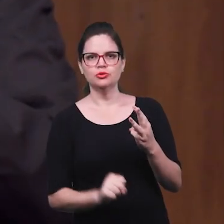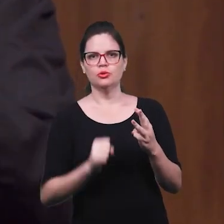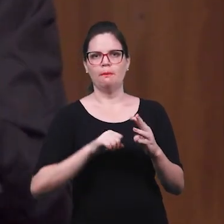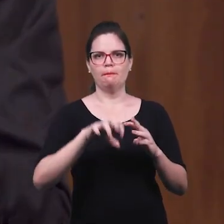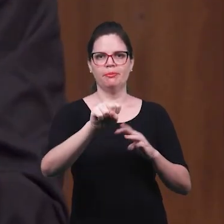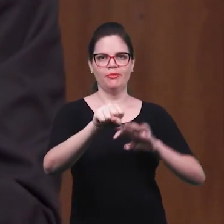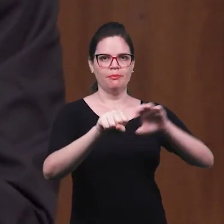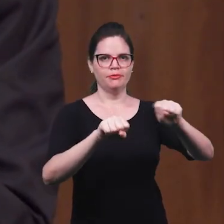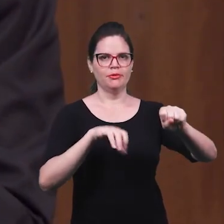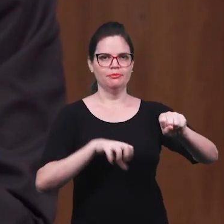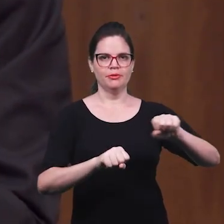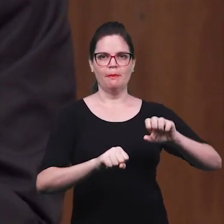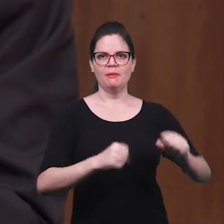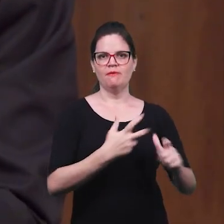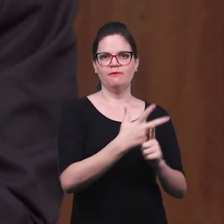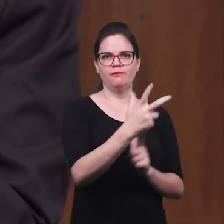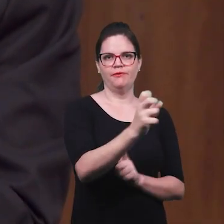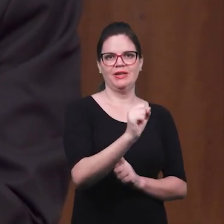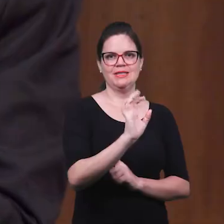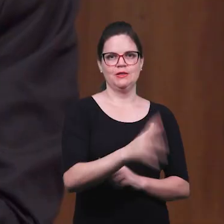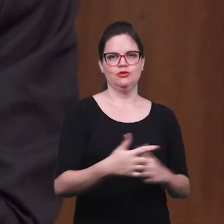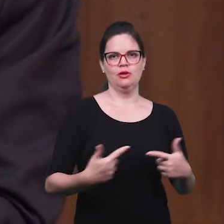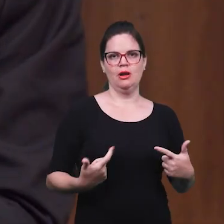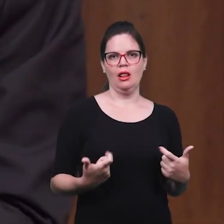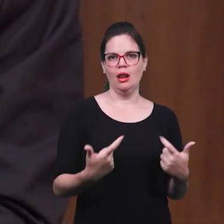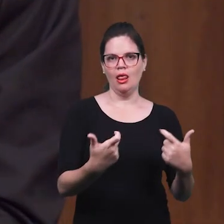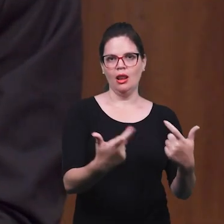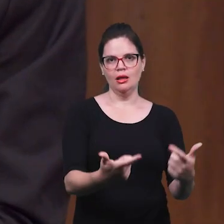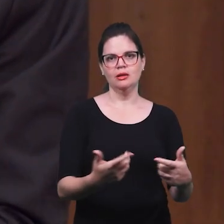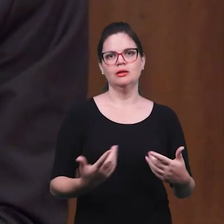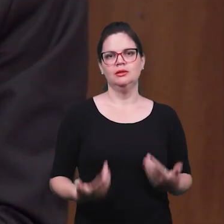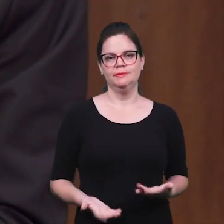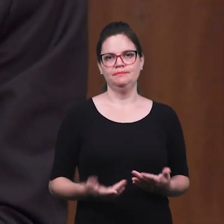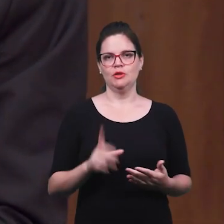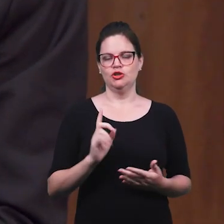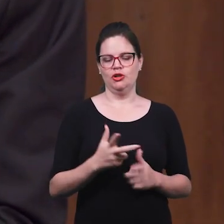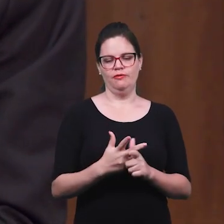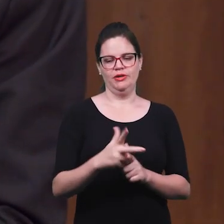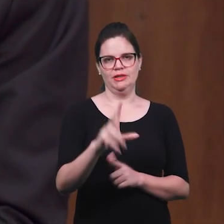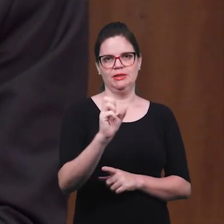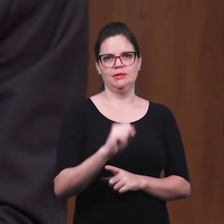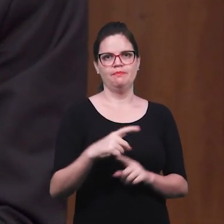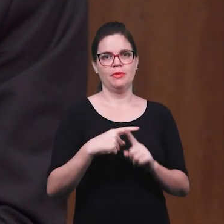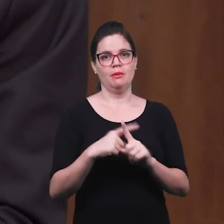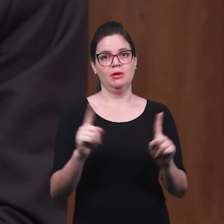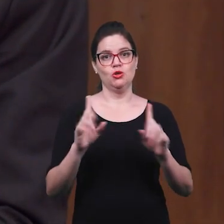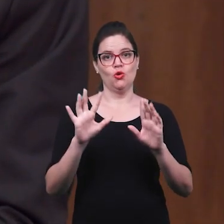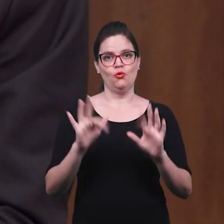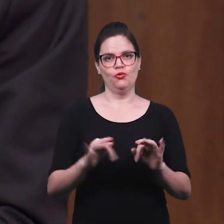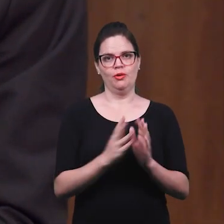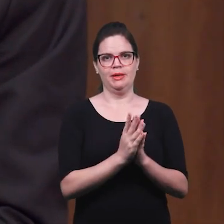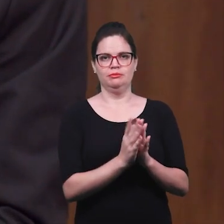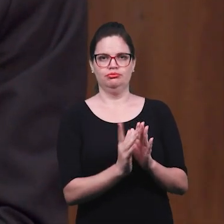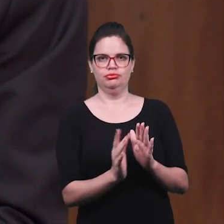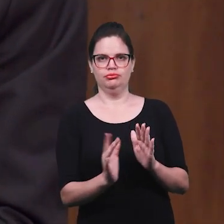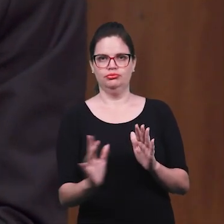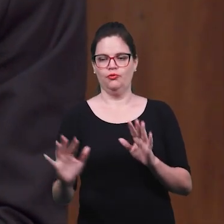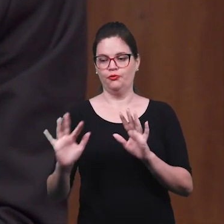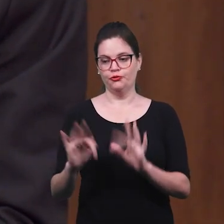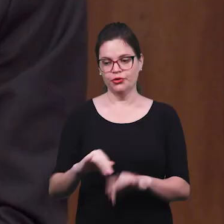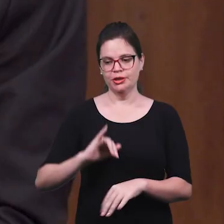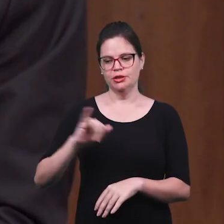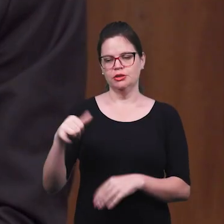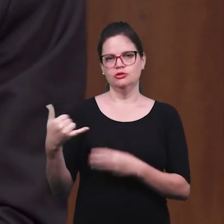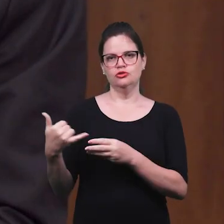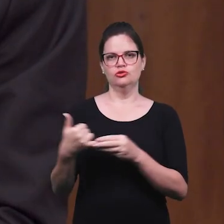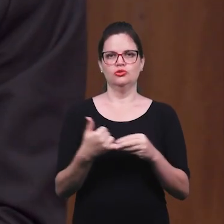havia muitas conquistas, quer dizer, a terra agora estava na mão deles. Mas Josué vai trazer uma palavra agora, mas o mais